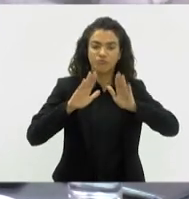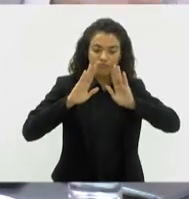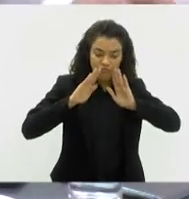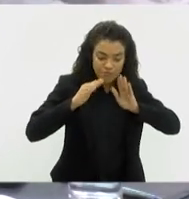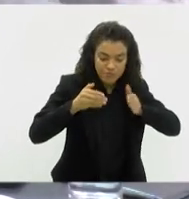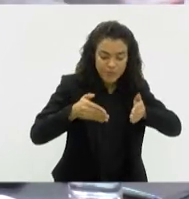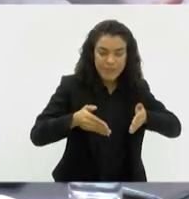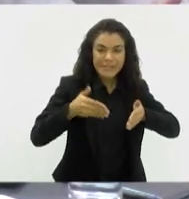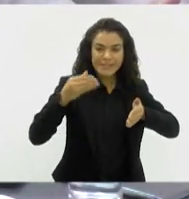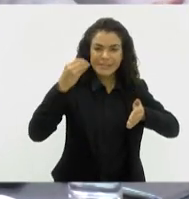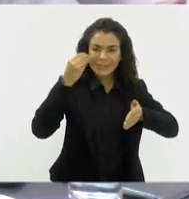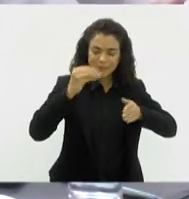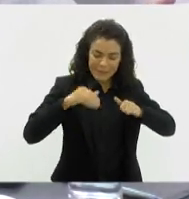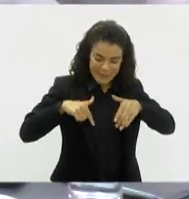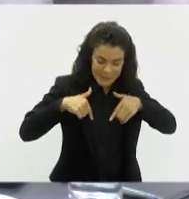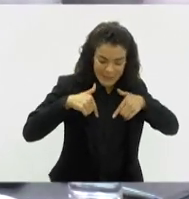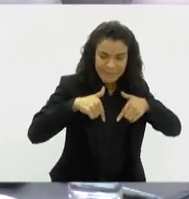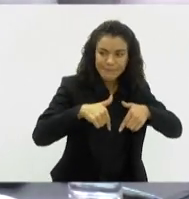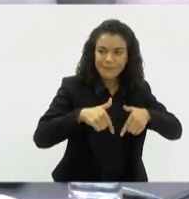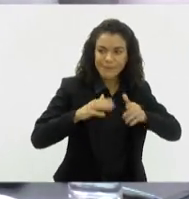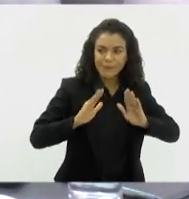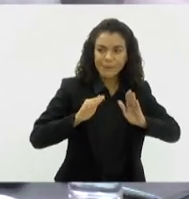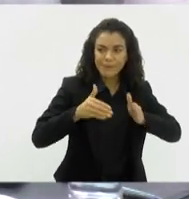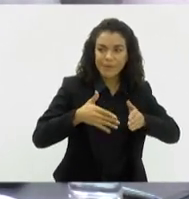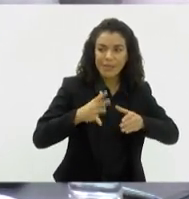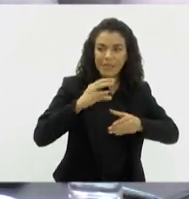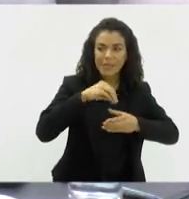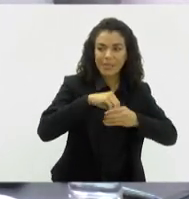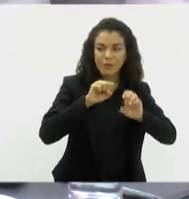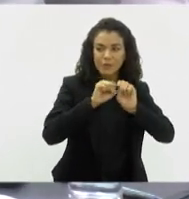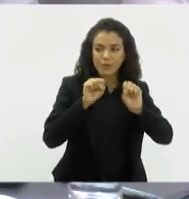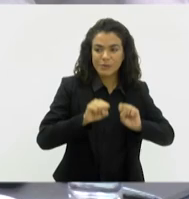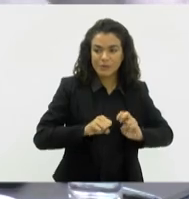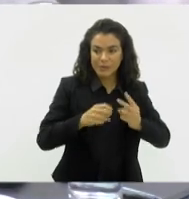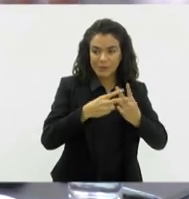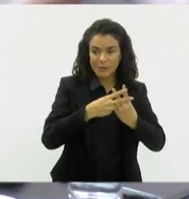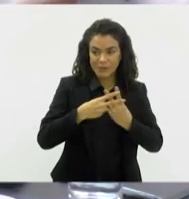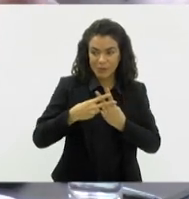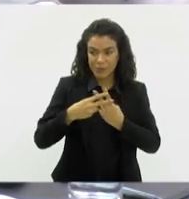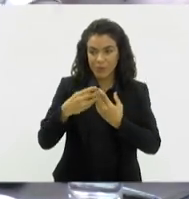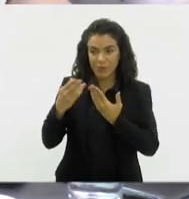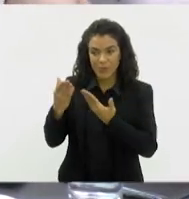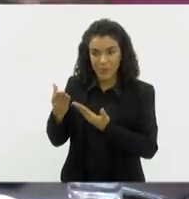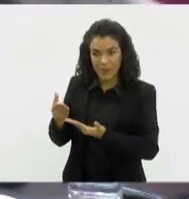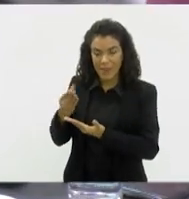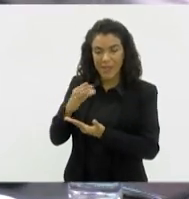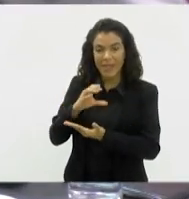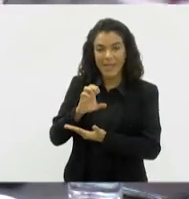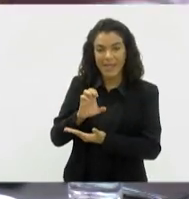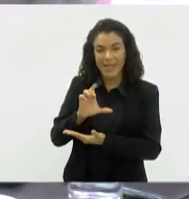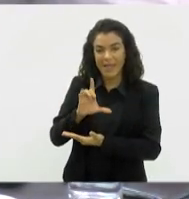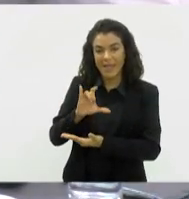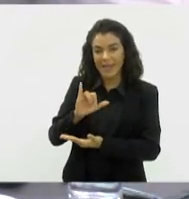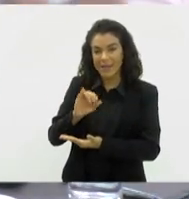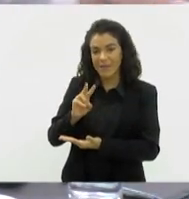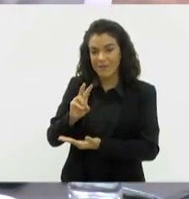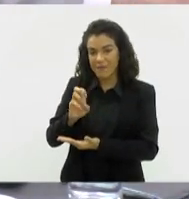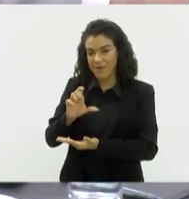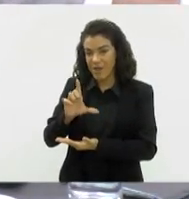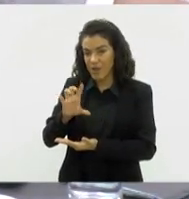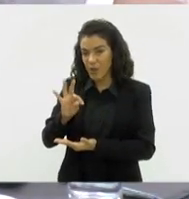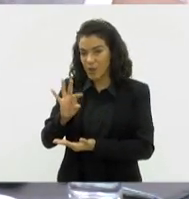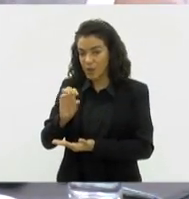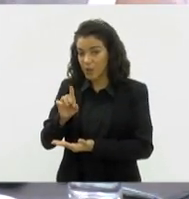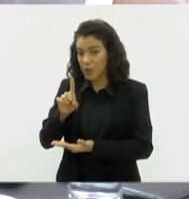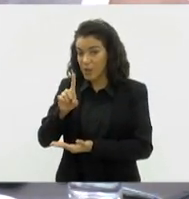específica, experiência específica no cárcere. Não fez. O senhor Erivelto, pelo simples fato de ter sido